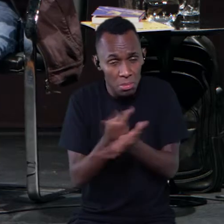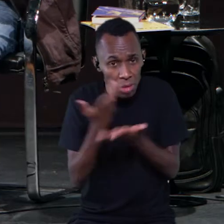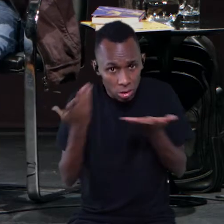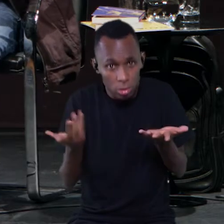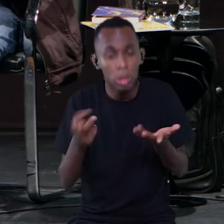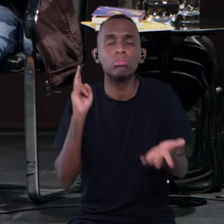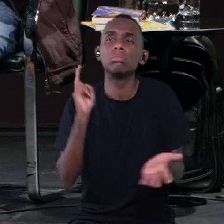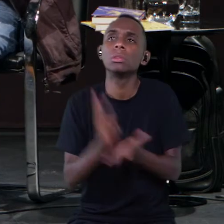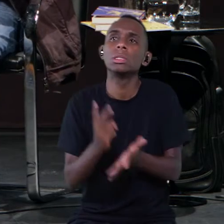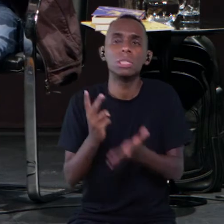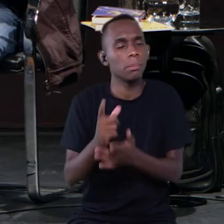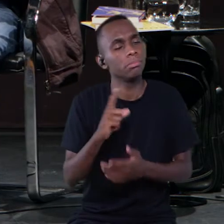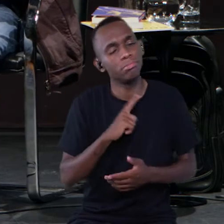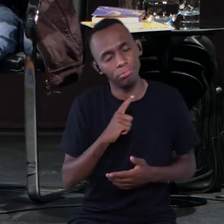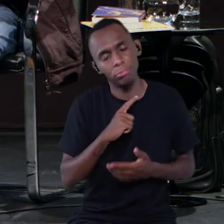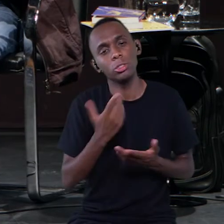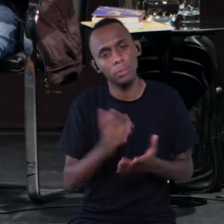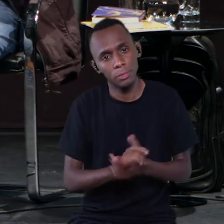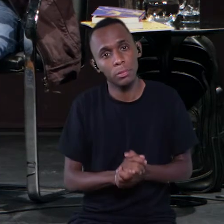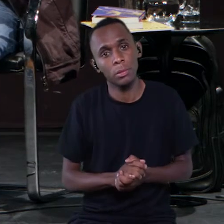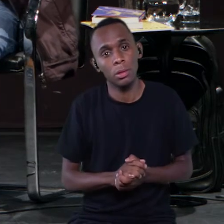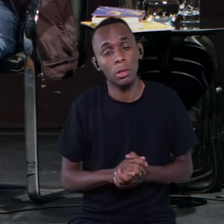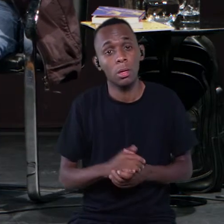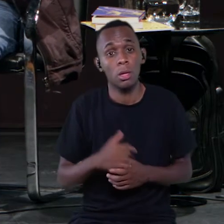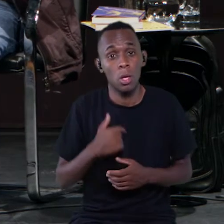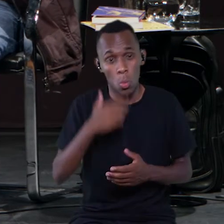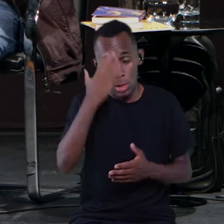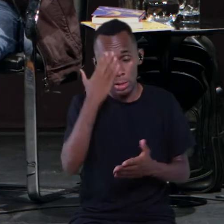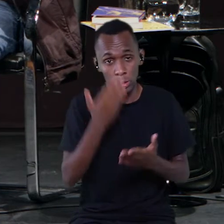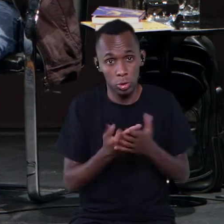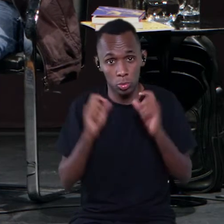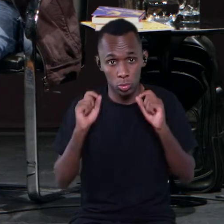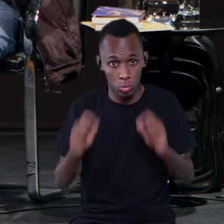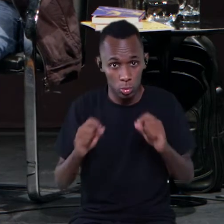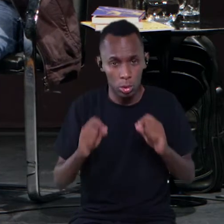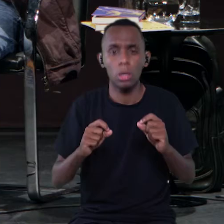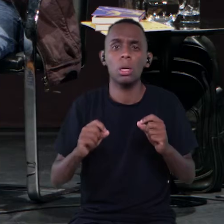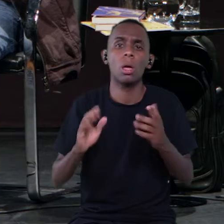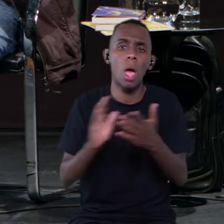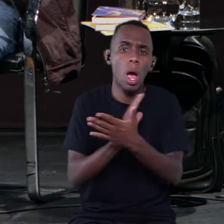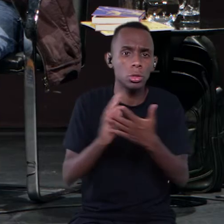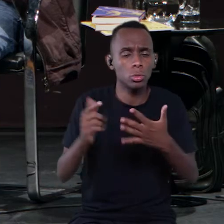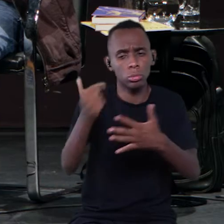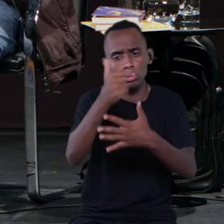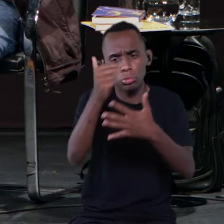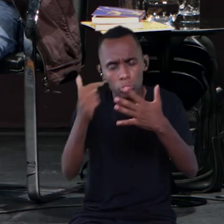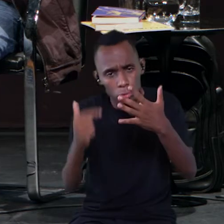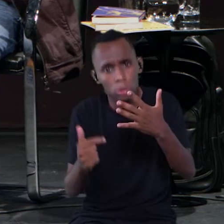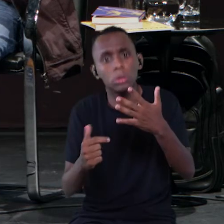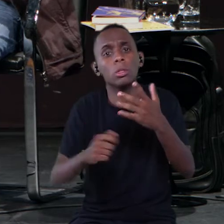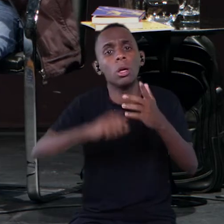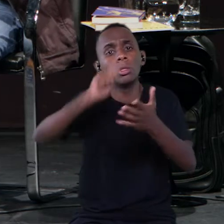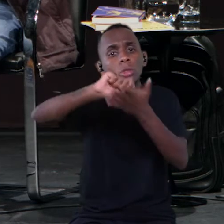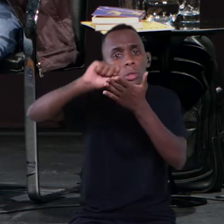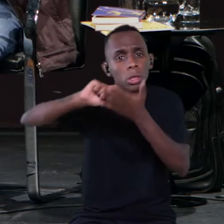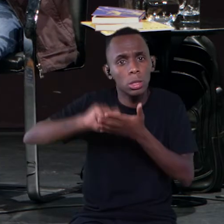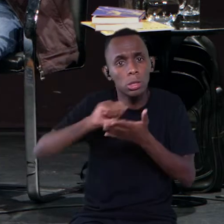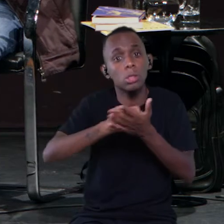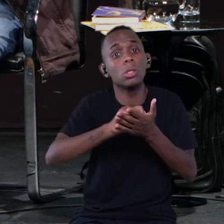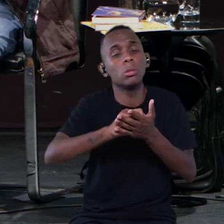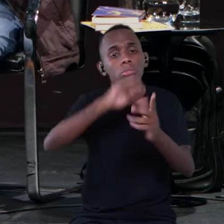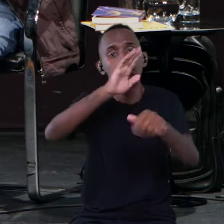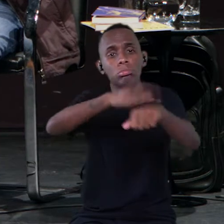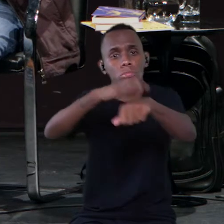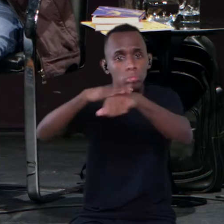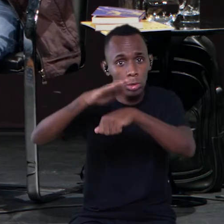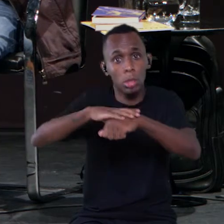acontecimentos? Eles sempre estiveram aí. Então, eu acho que essa geração de autoras, autores afrodiaspóricos, vale o mesmo para os